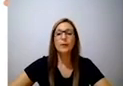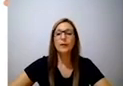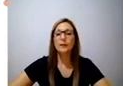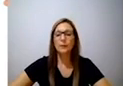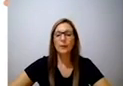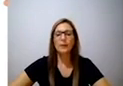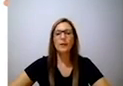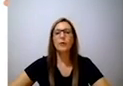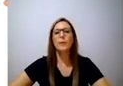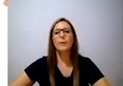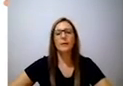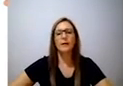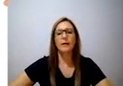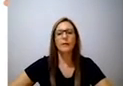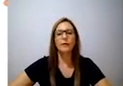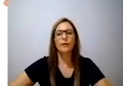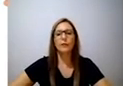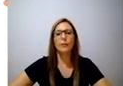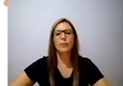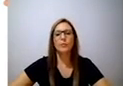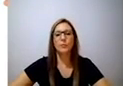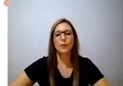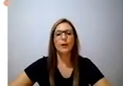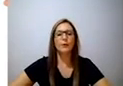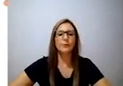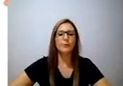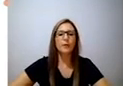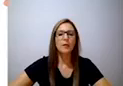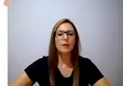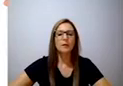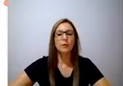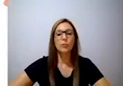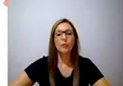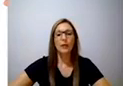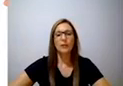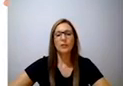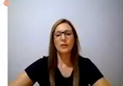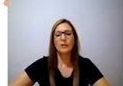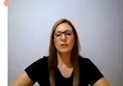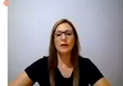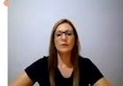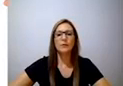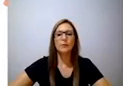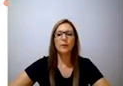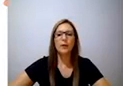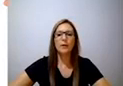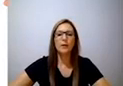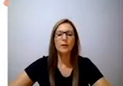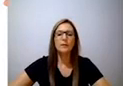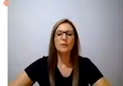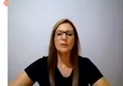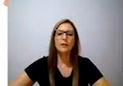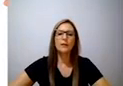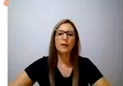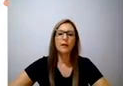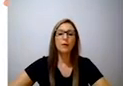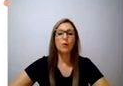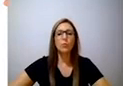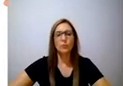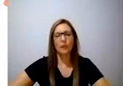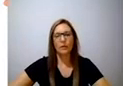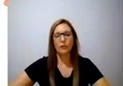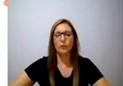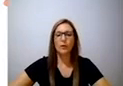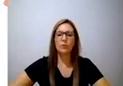gestação e também não amamentarem o filho após o parto. Então, o teste é indicado também se você tem